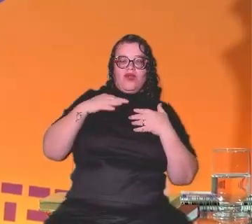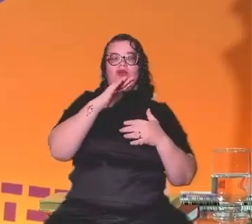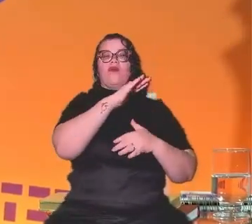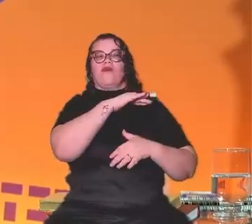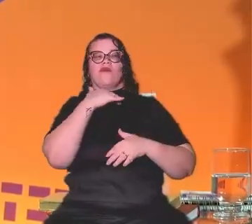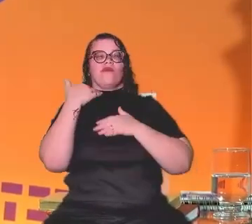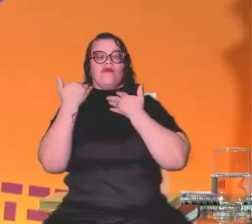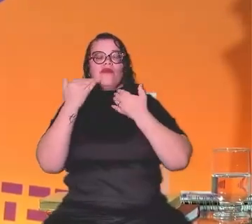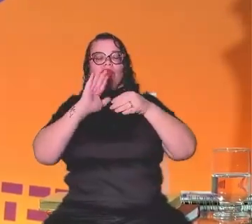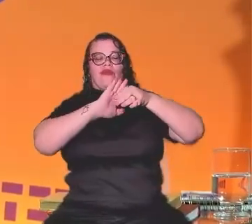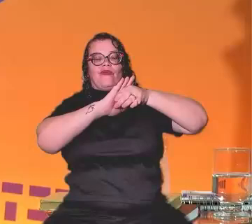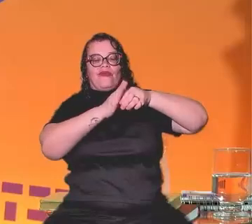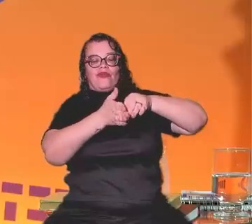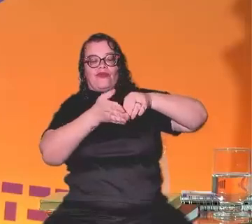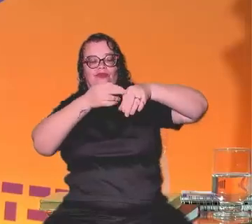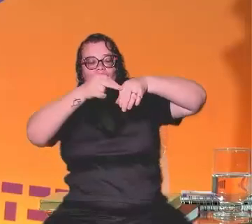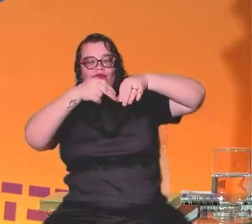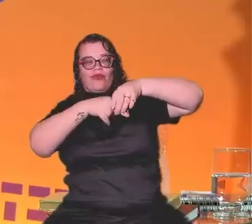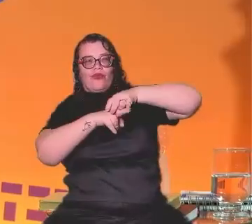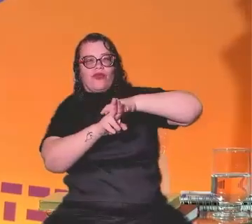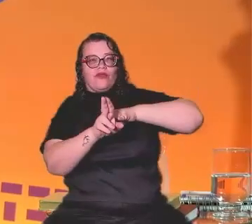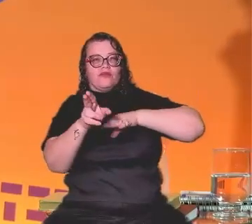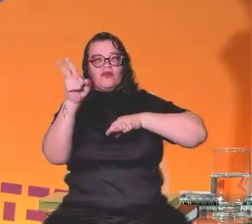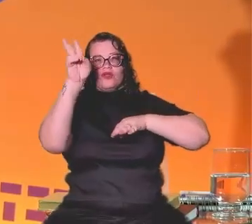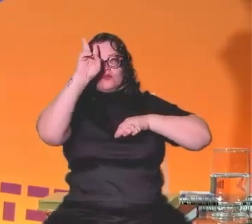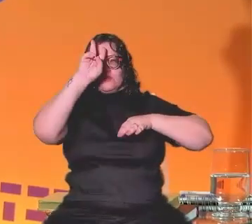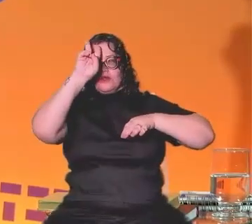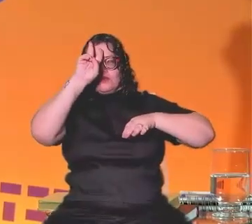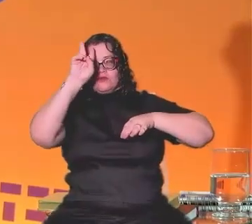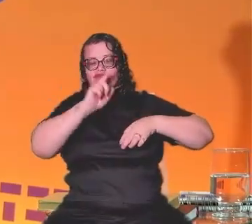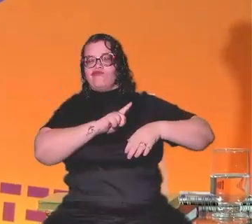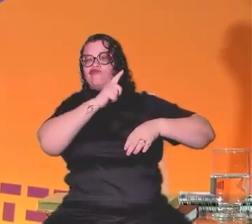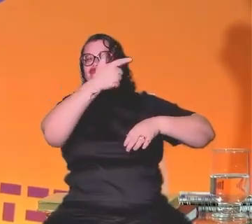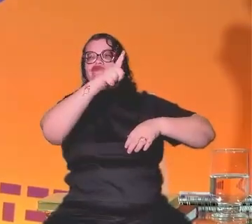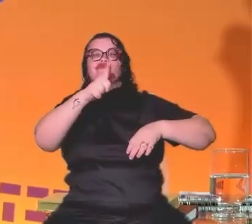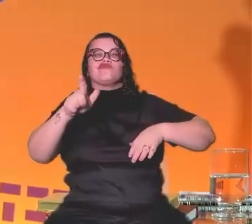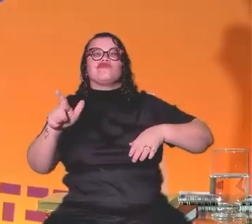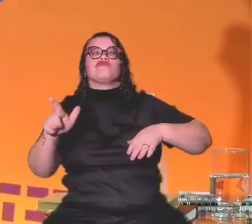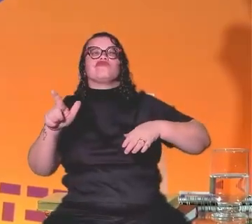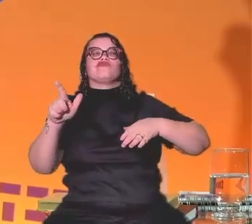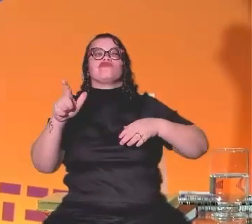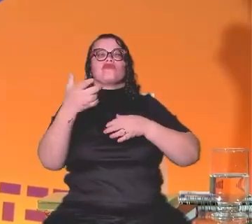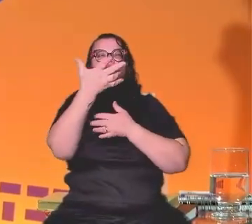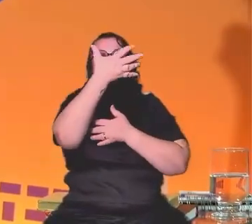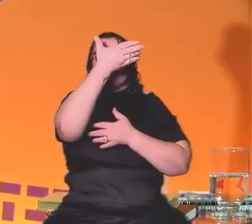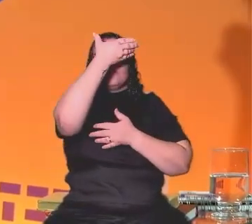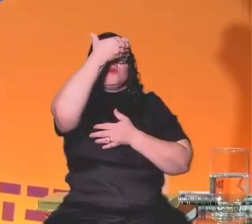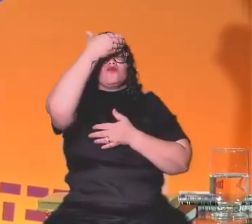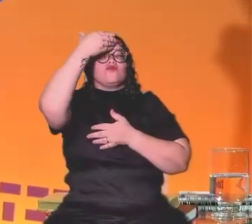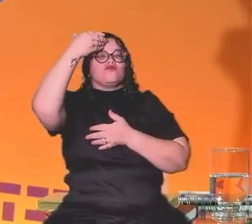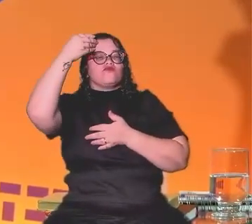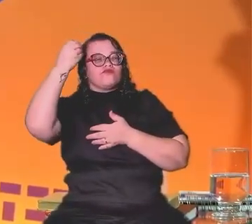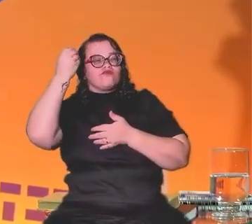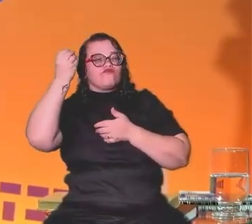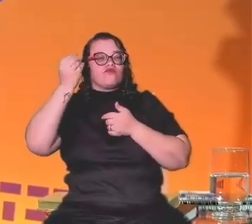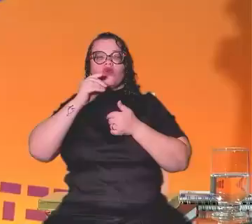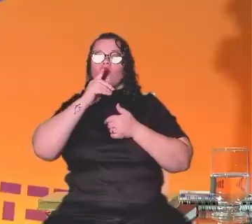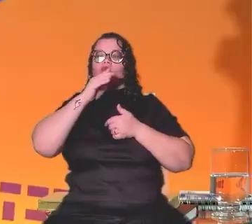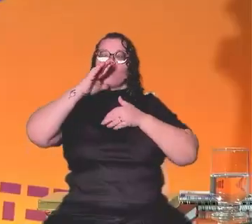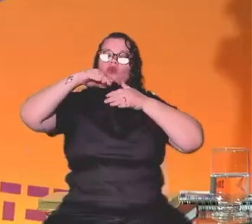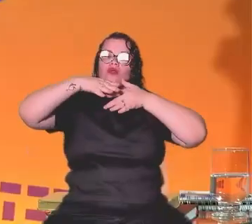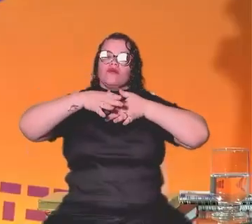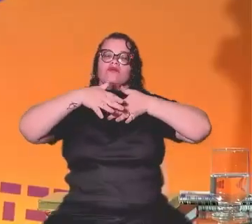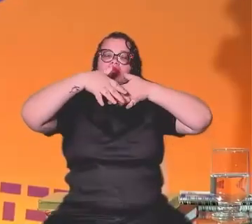mortos sem sepultura e sem lembrança, trágicos e apagados deslizantes na correnteza,